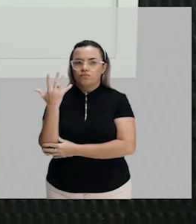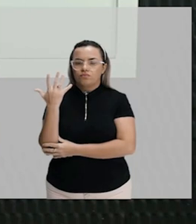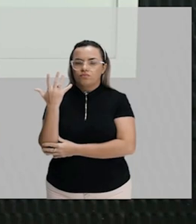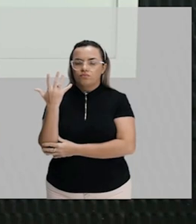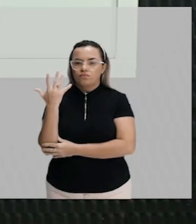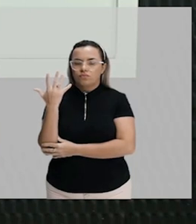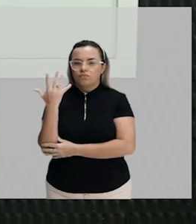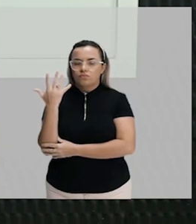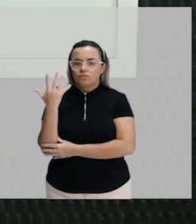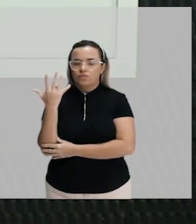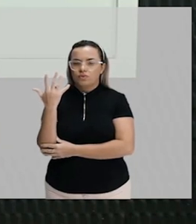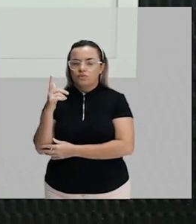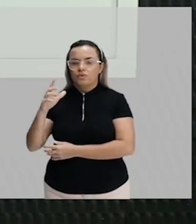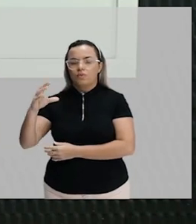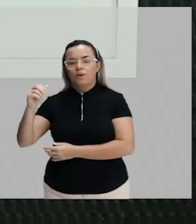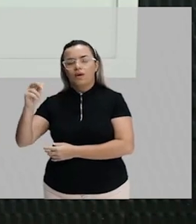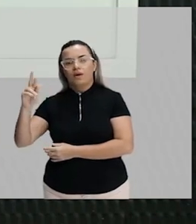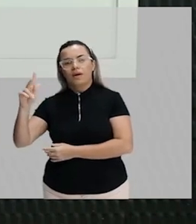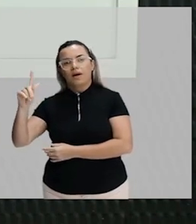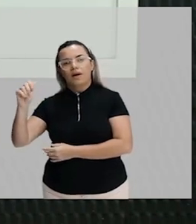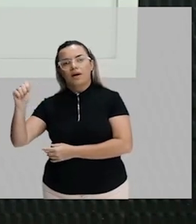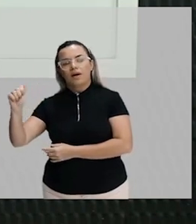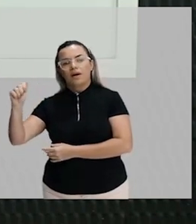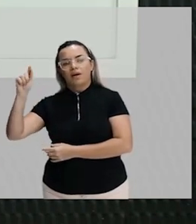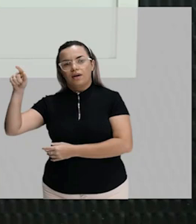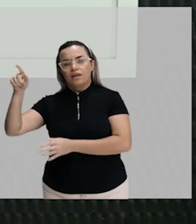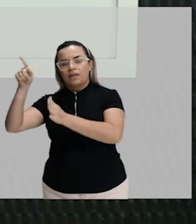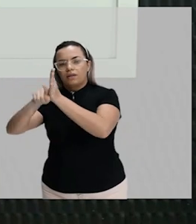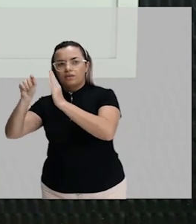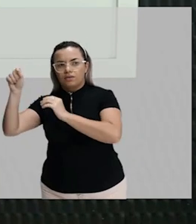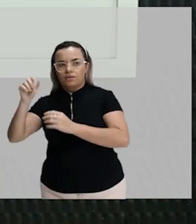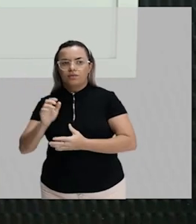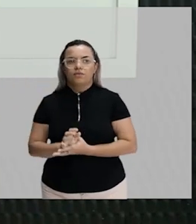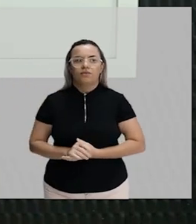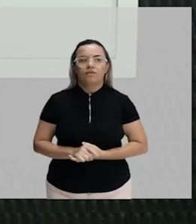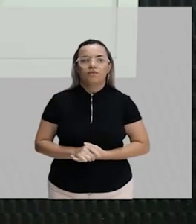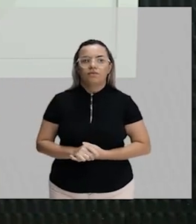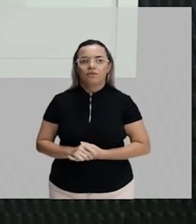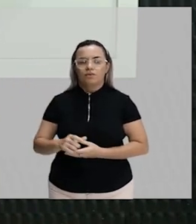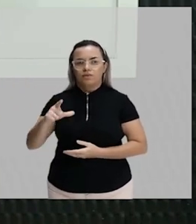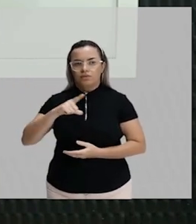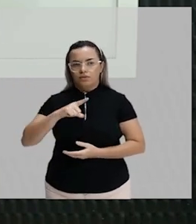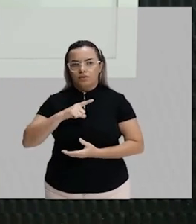uma carga negativa né então nós vamos ter o campo magnético